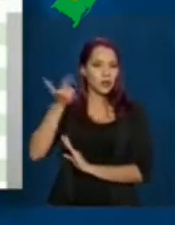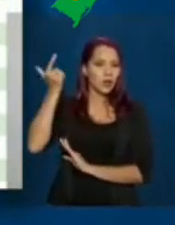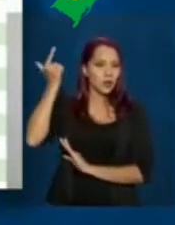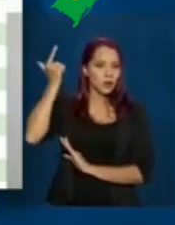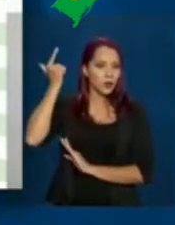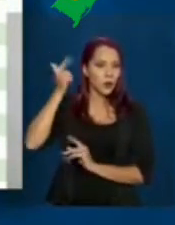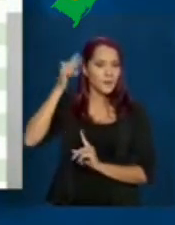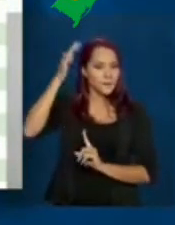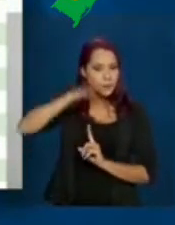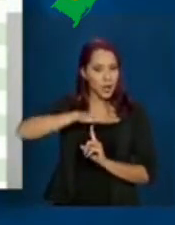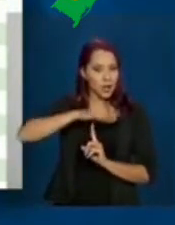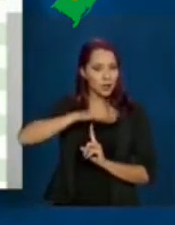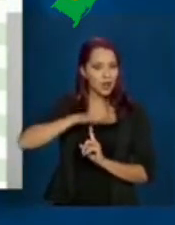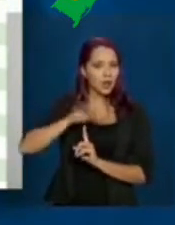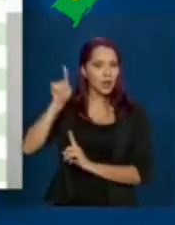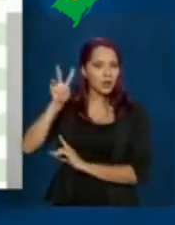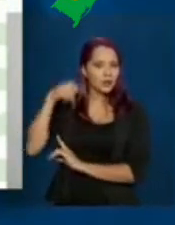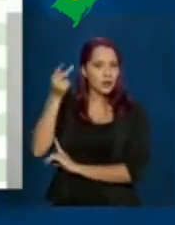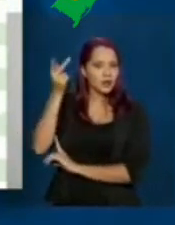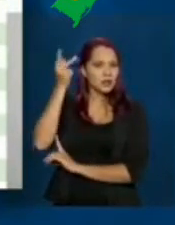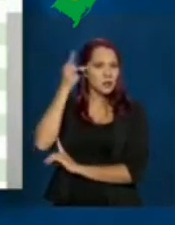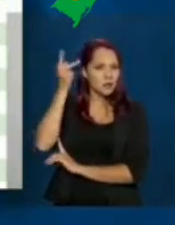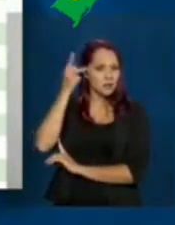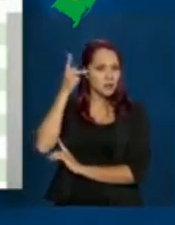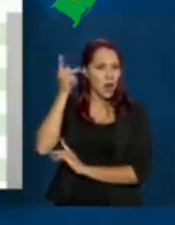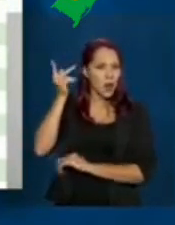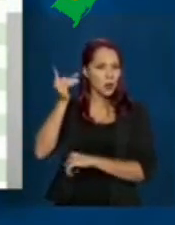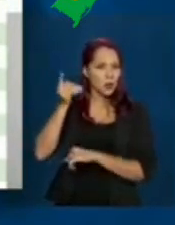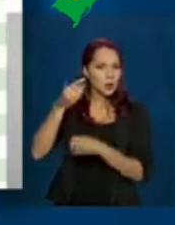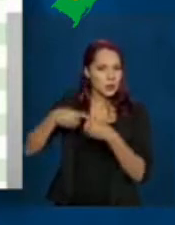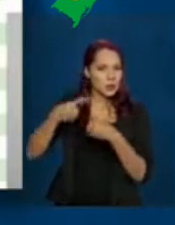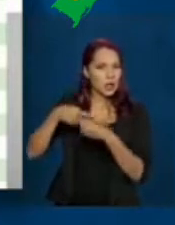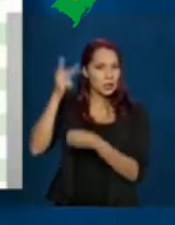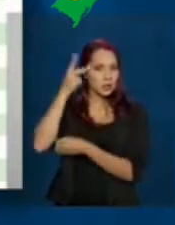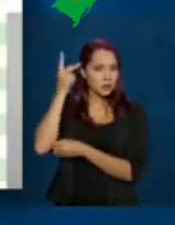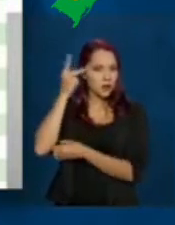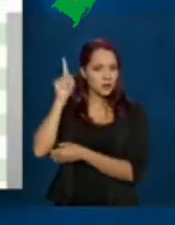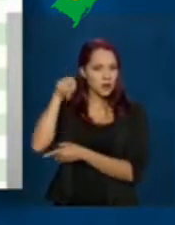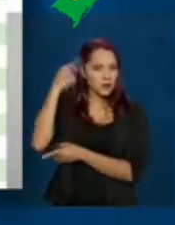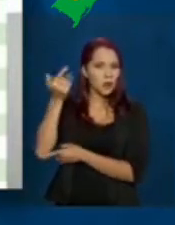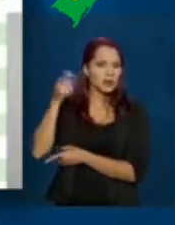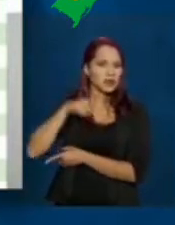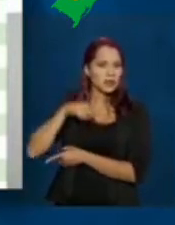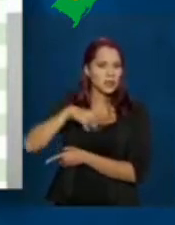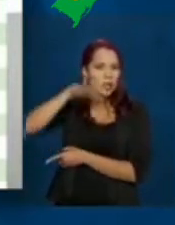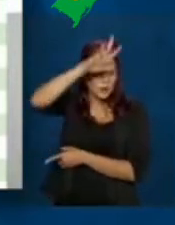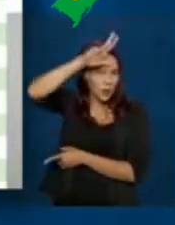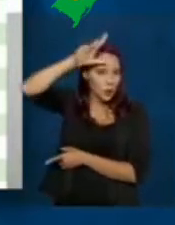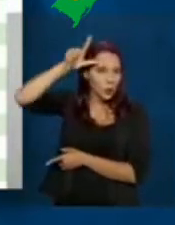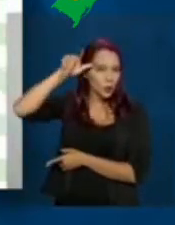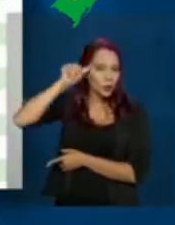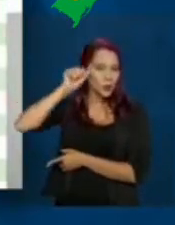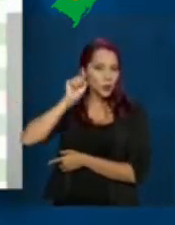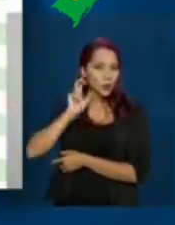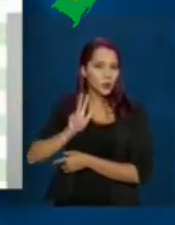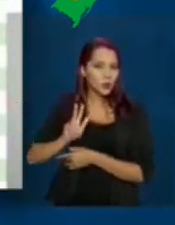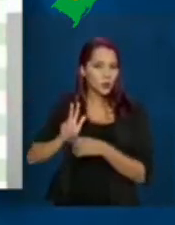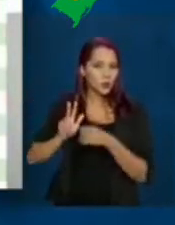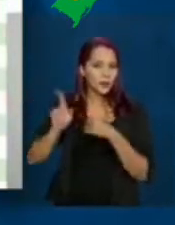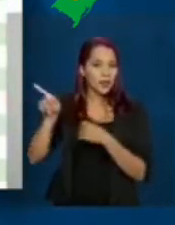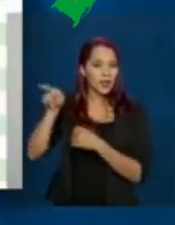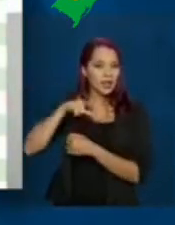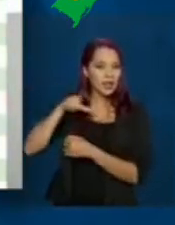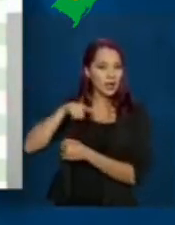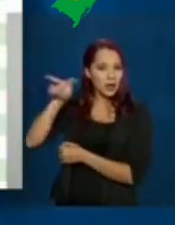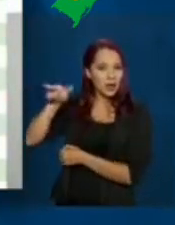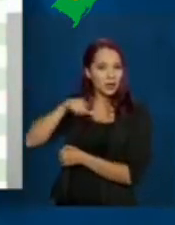Paraná, Franco da Rocha em São Paulo e Mossoró no Rio Grande do Norte. É importante destacar aquela região de Campo